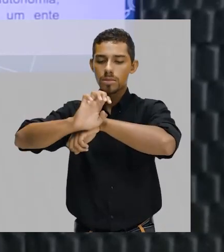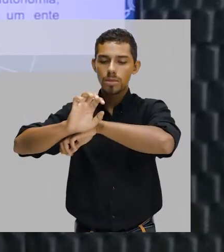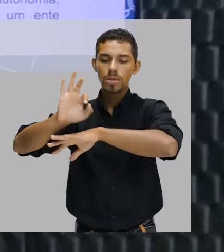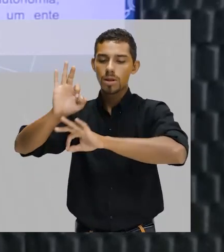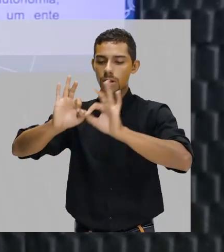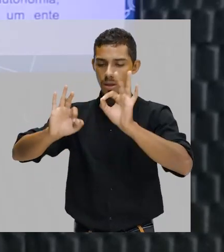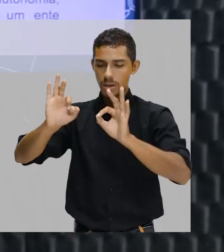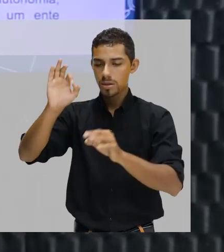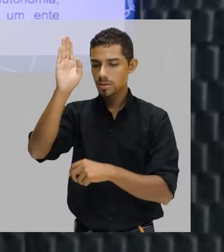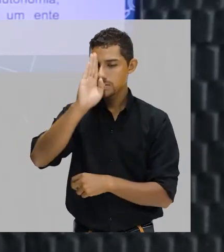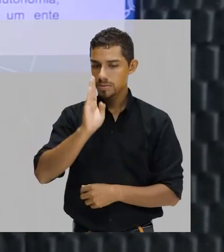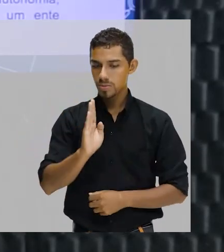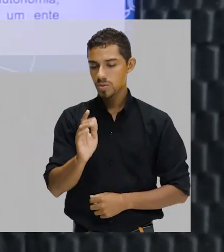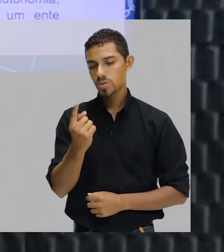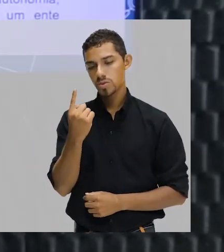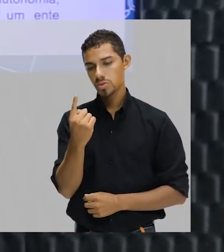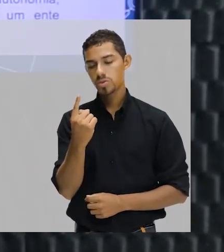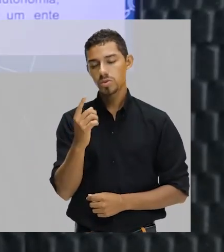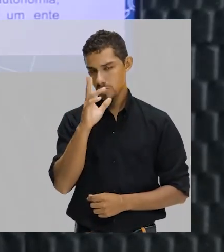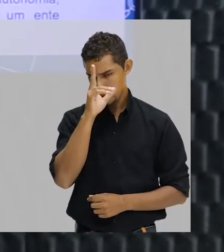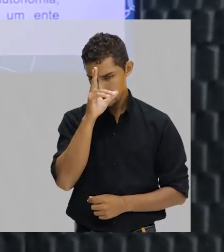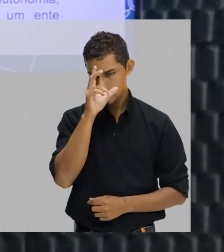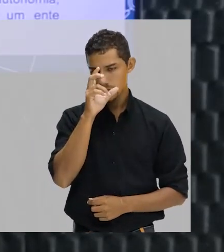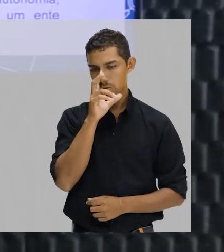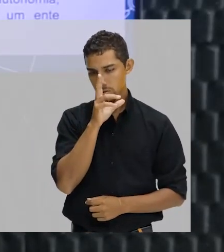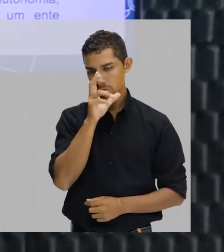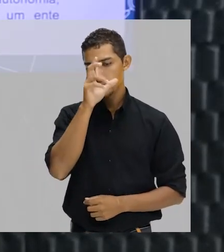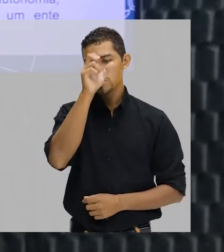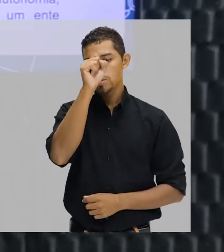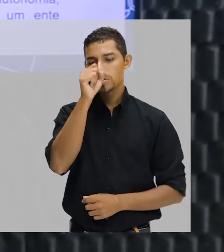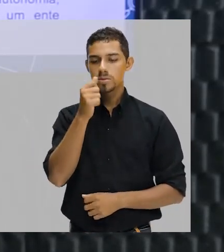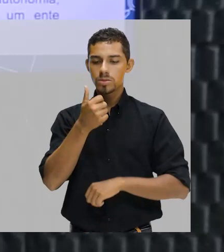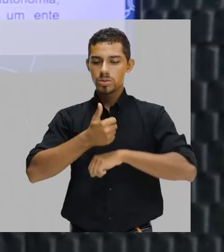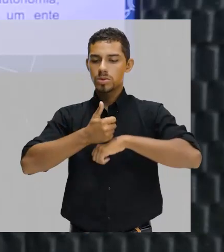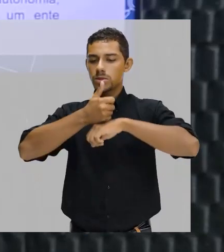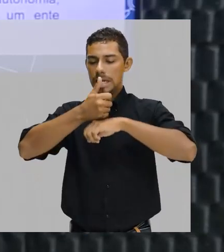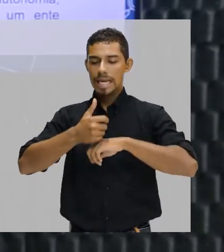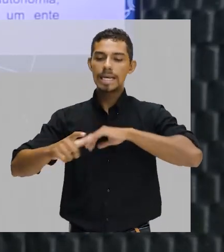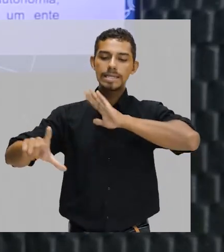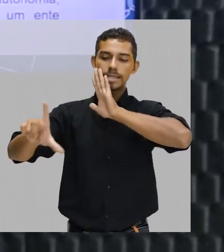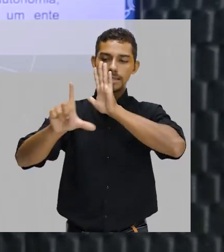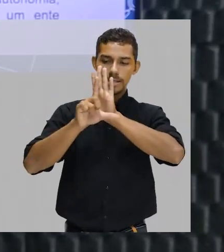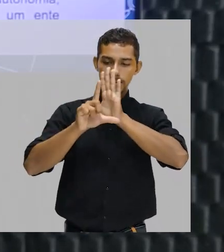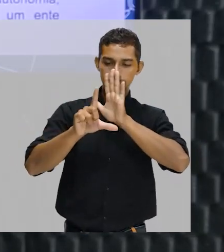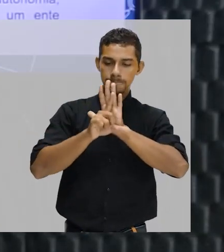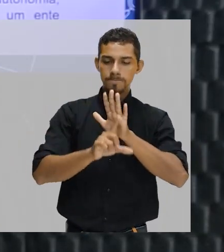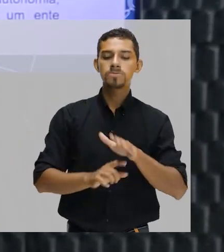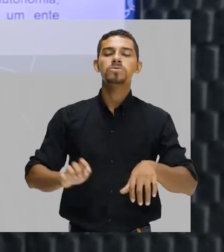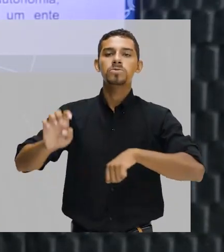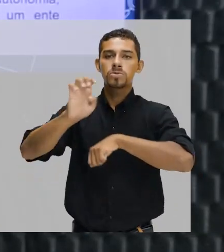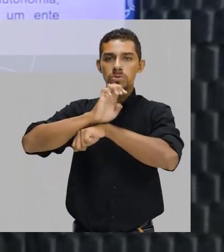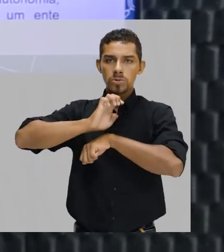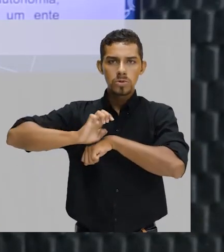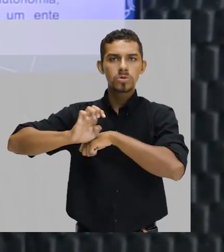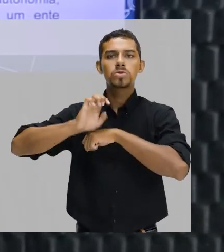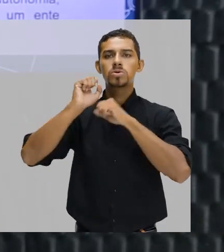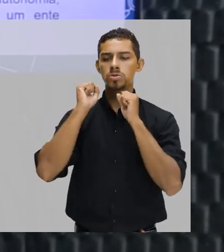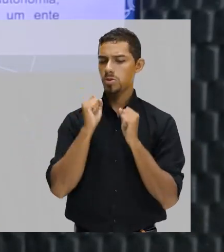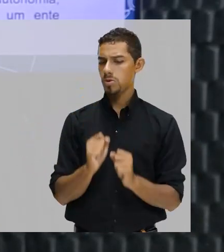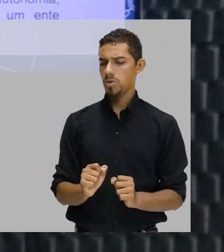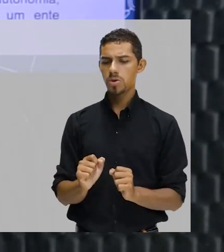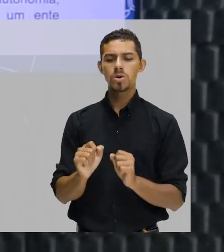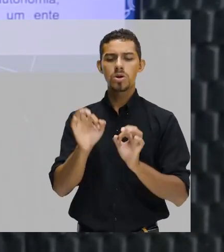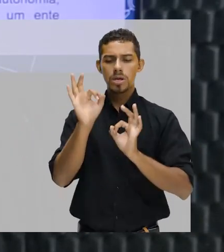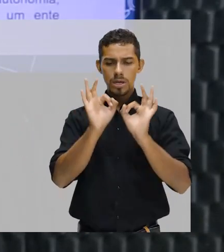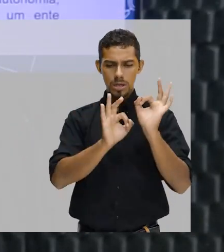é o único soberano. Na prática, por exemplo, das leis, como eu te disse ainda há pouco, Os estados eles podem criar suas leis específicas,